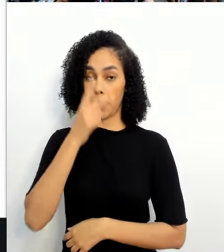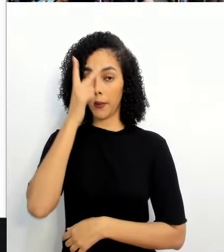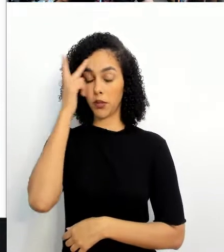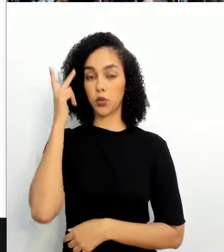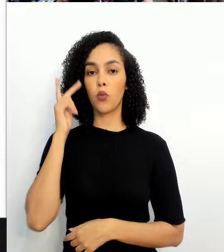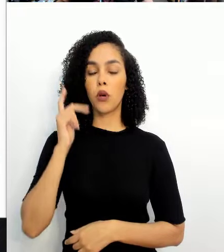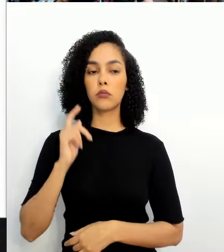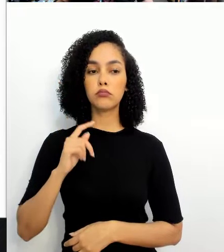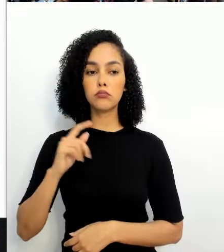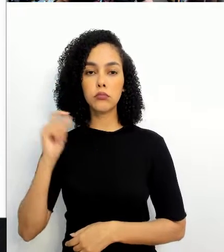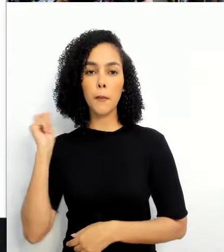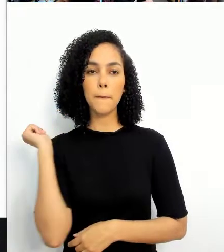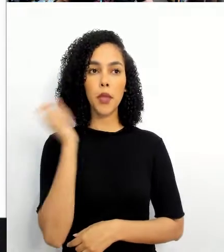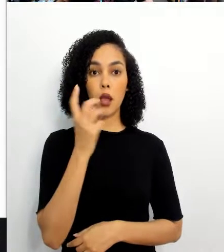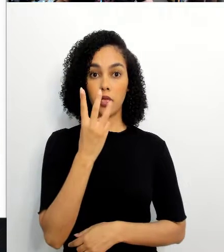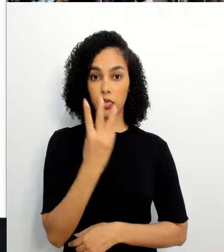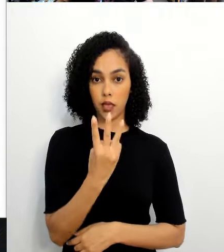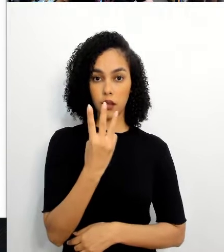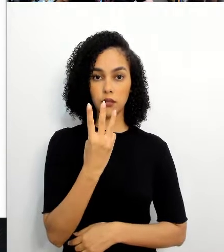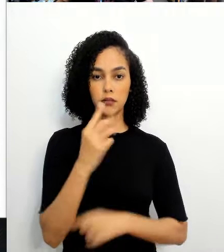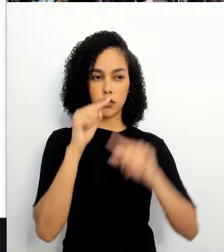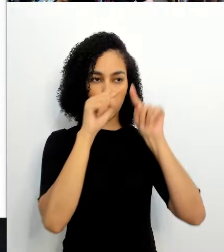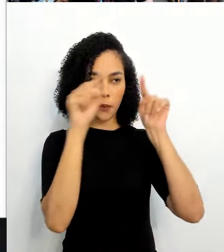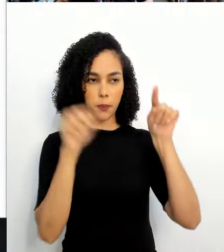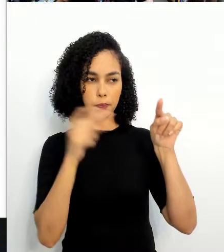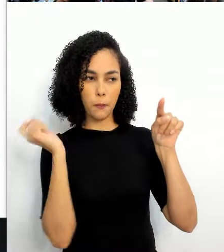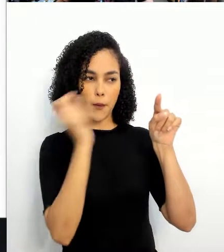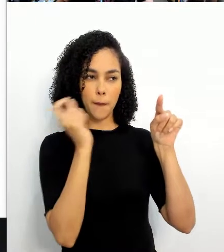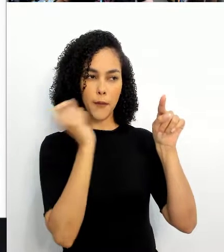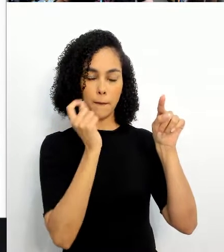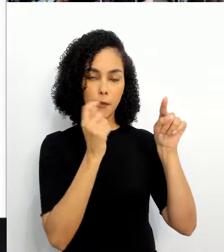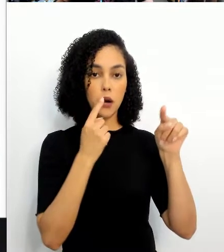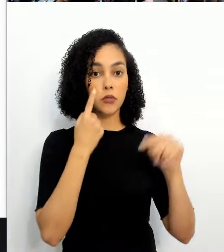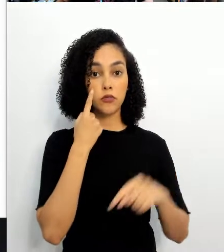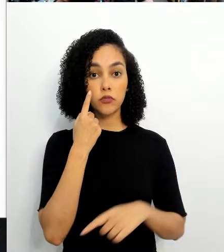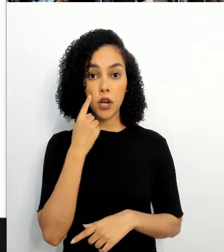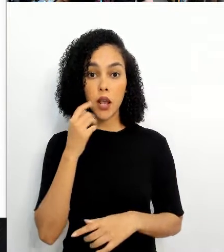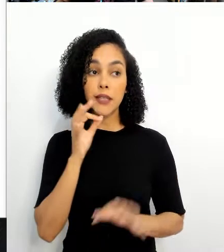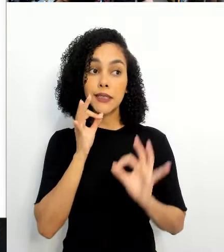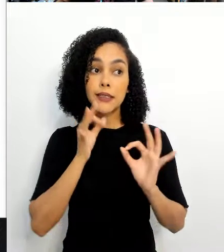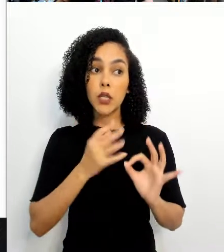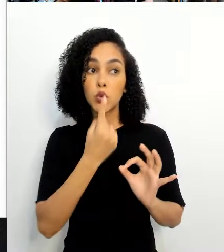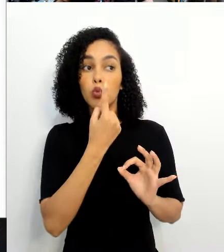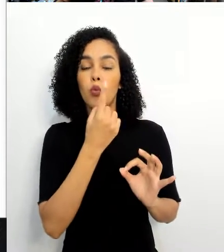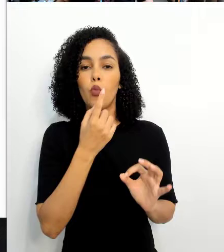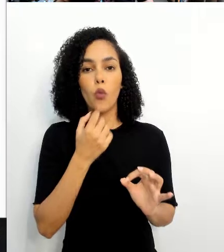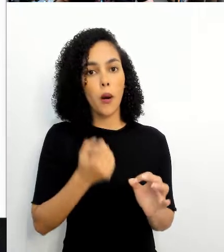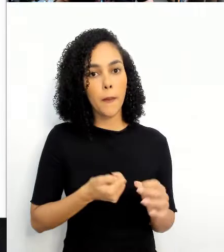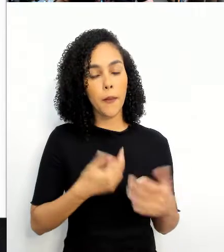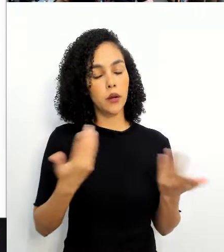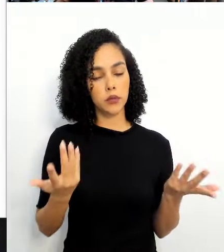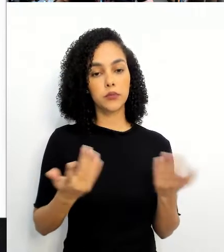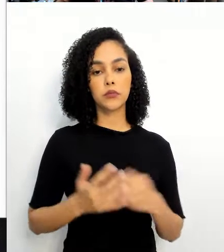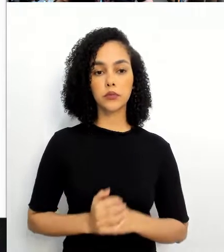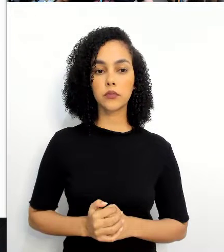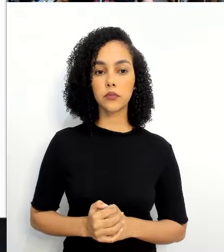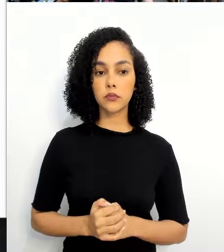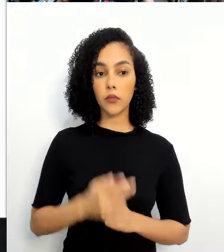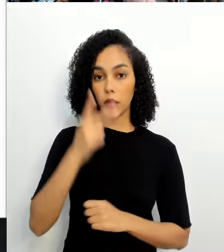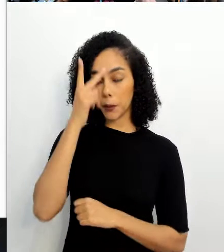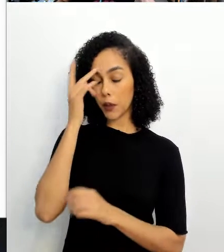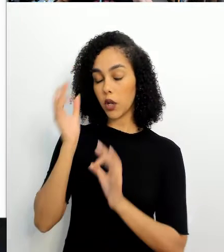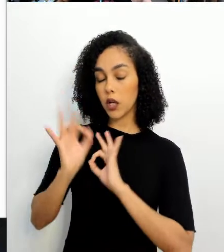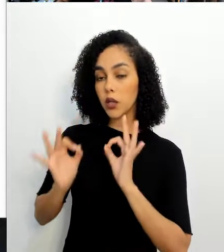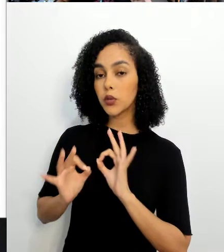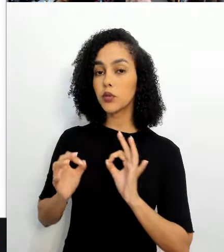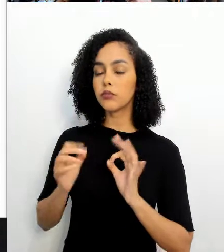pontua caso acerte pelo menos um deles no alvo. O organizador considera que, em média, os jogadores